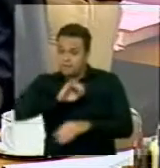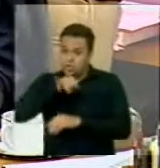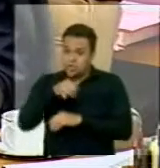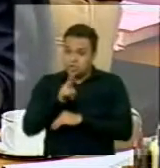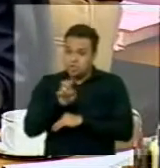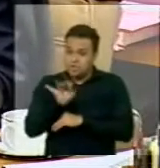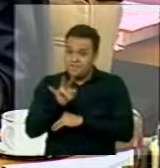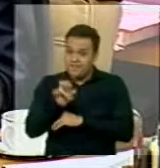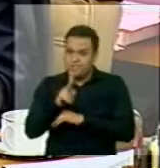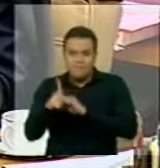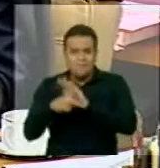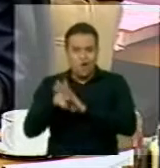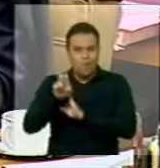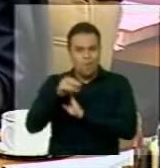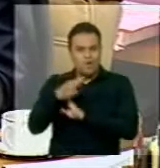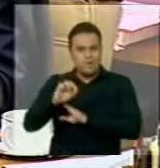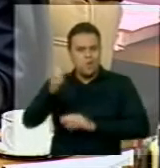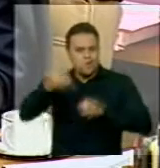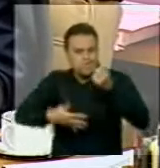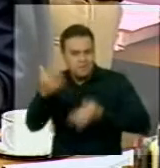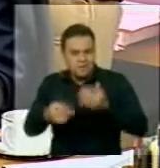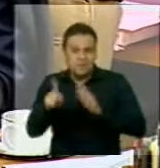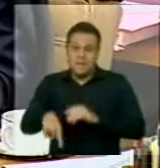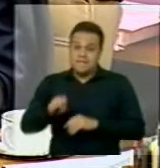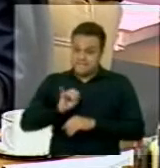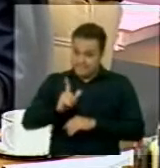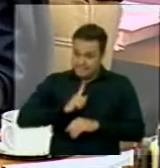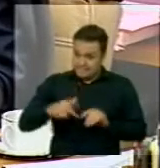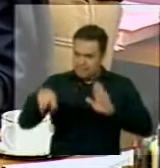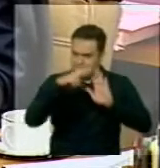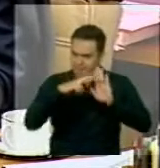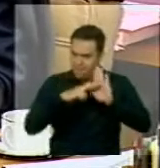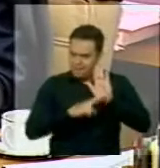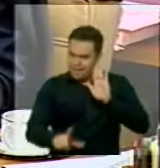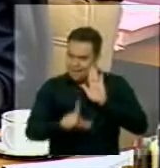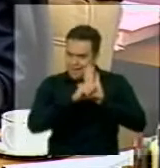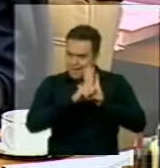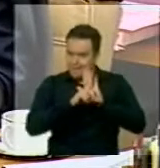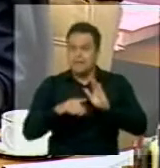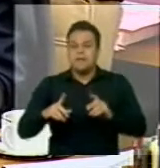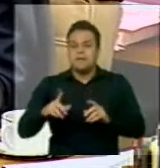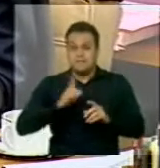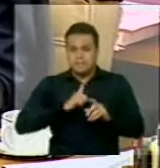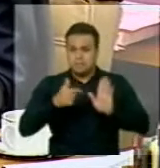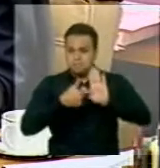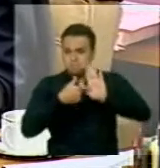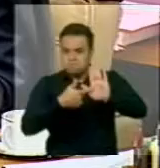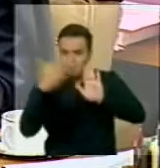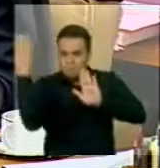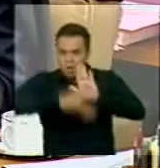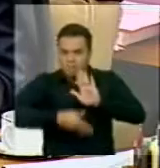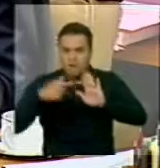União faça, dizendo que os elementos que estão na regulamentação da lei e que ela trouxe aos autos são suficientes